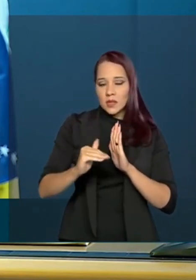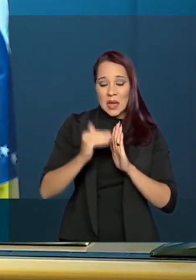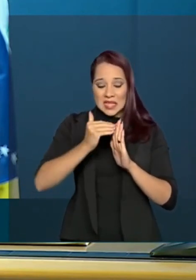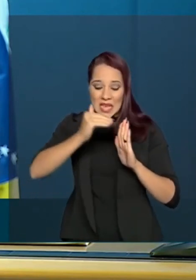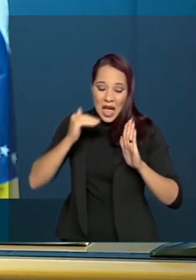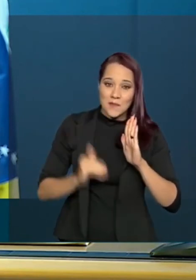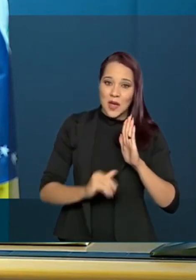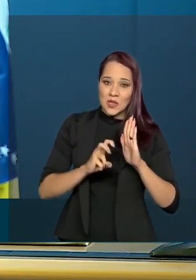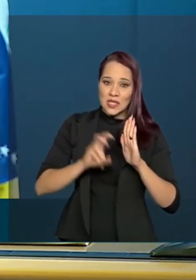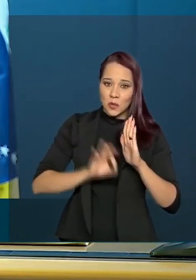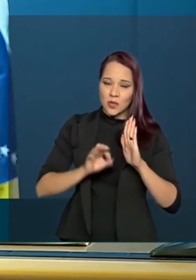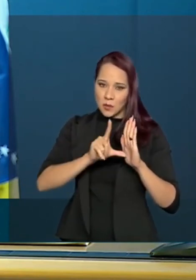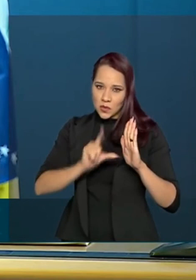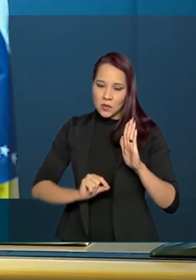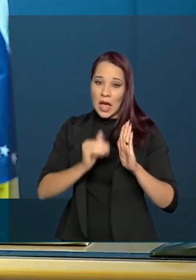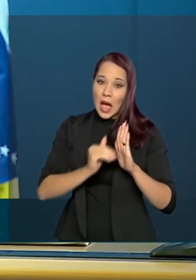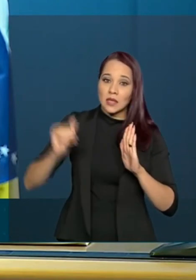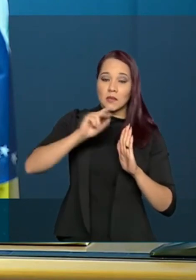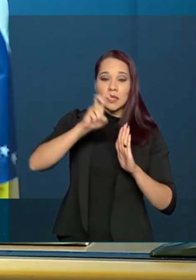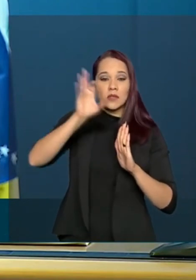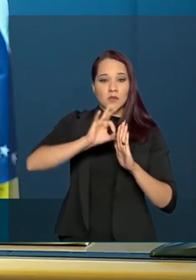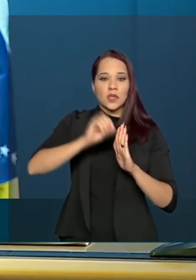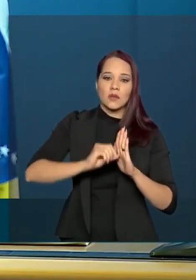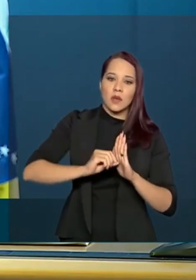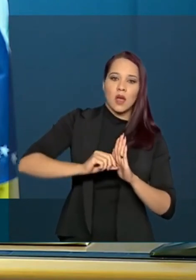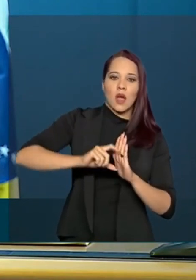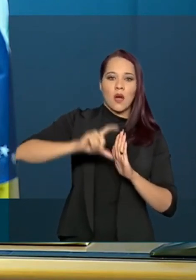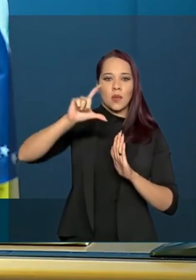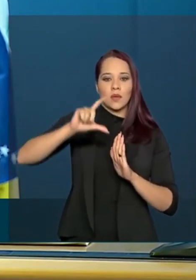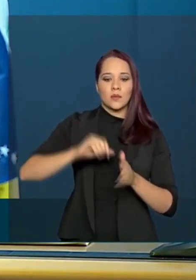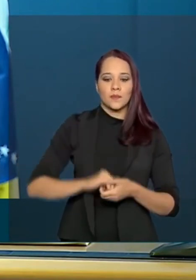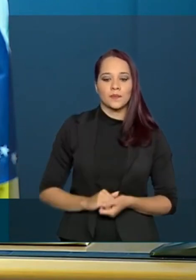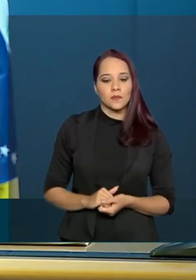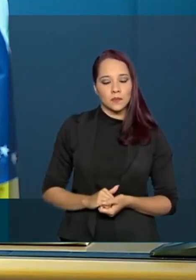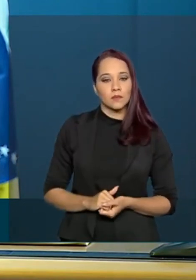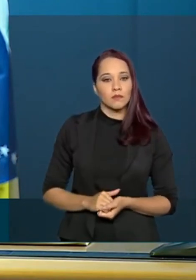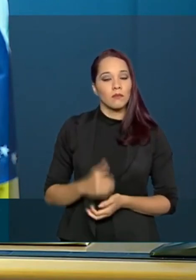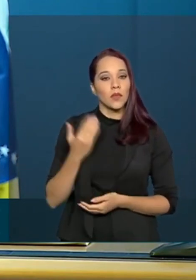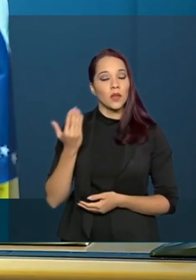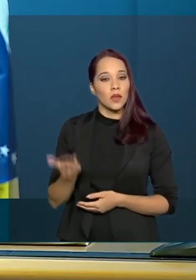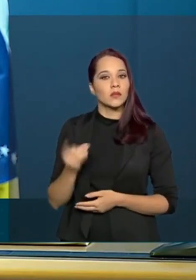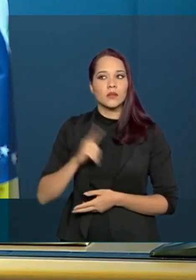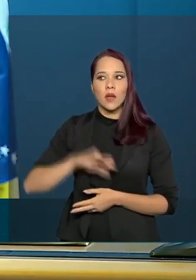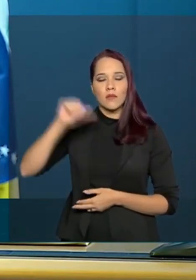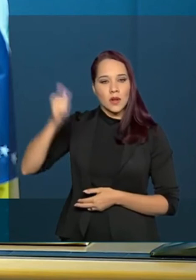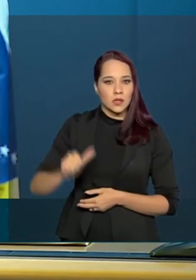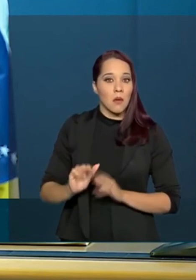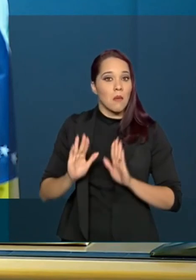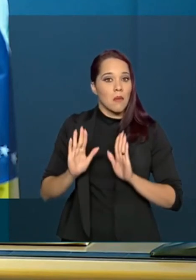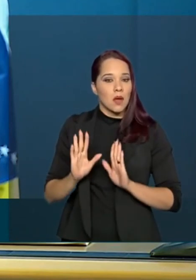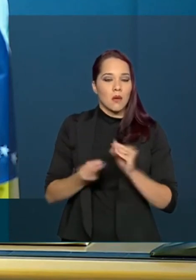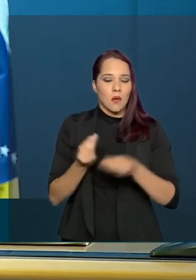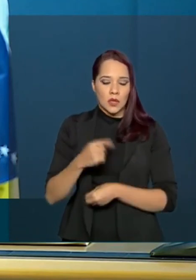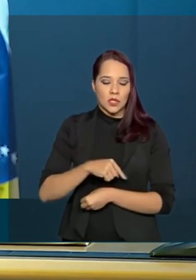de 5%, redução, e acima de 5%, um incremento. E isso é uma forma de avaliar, mas a forma que a gente